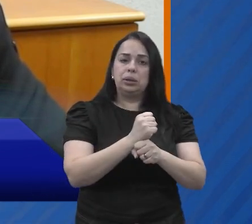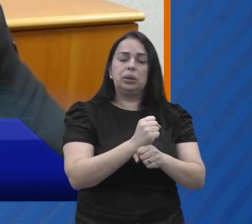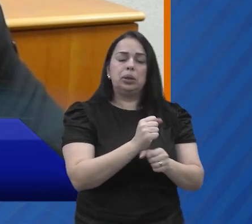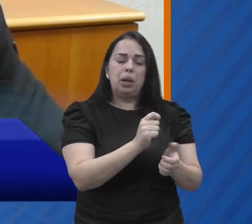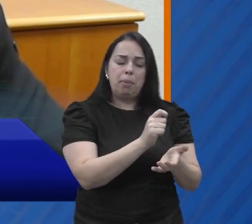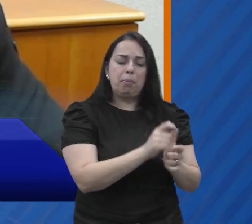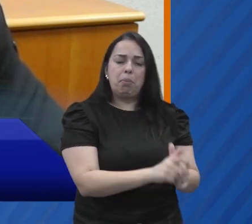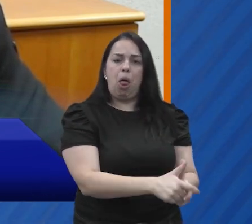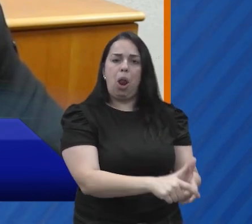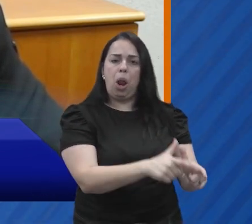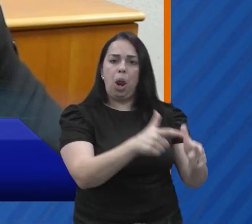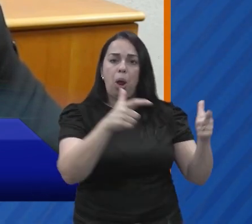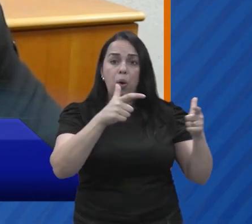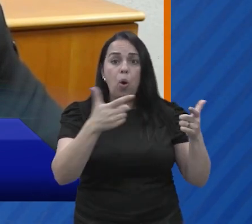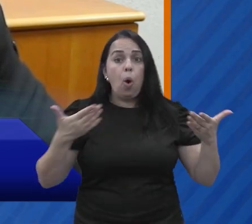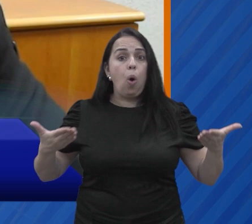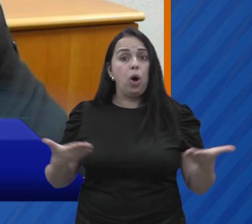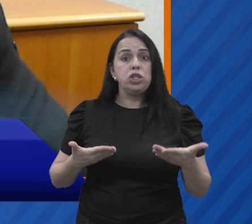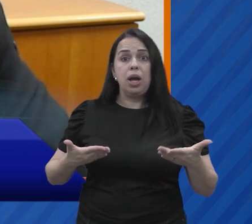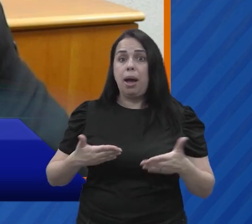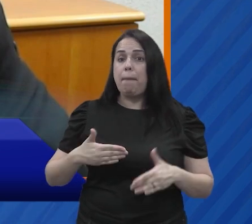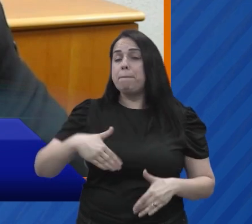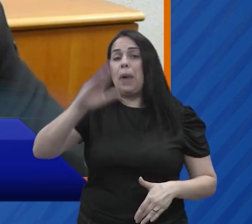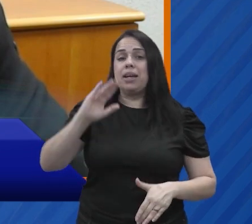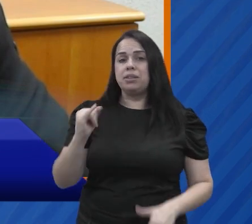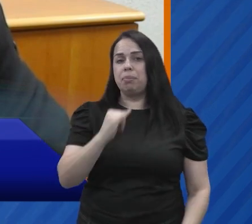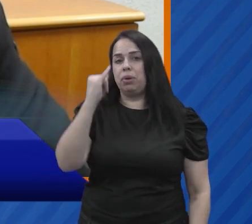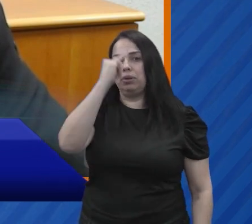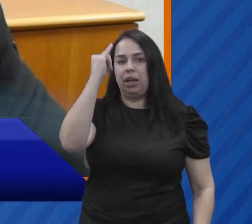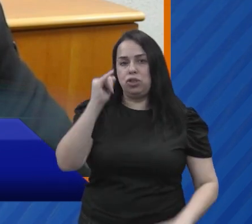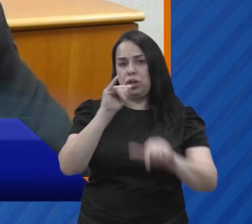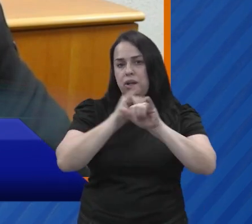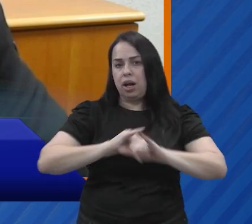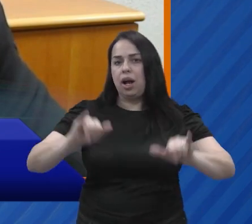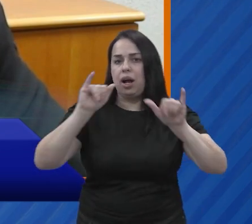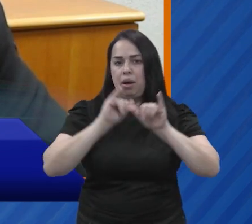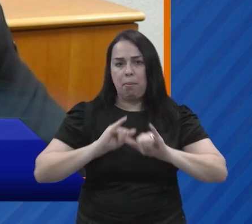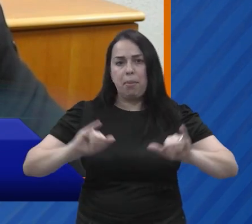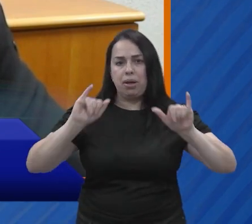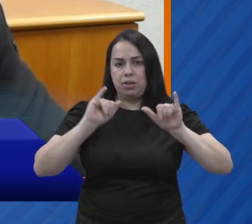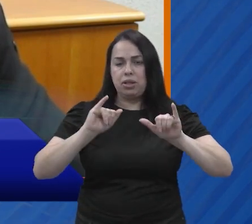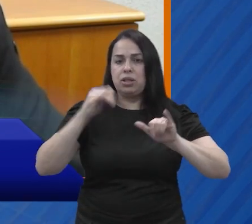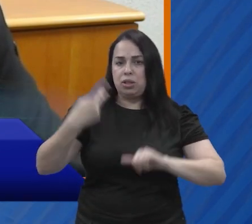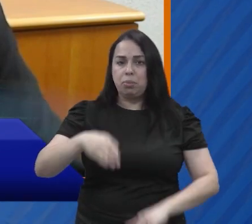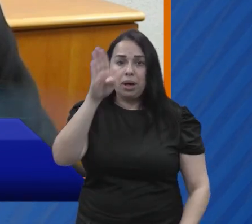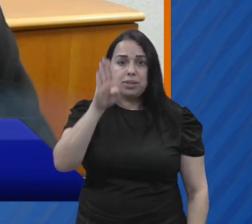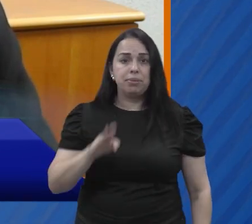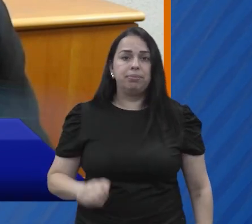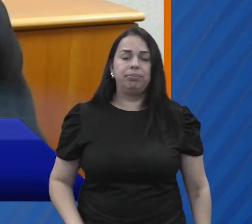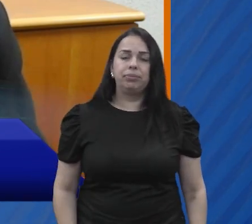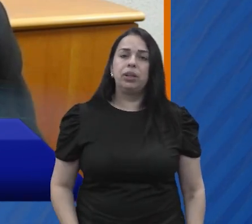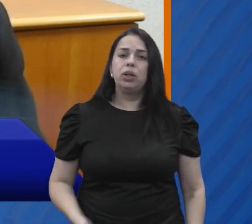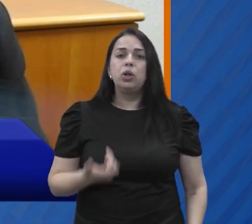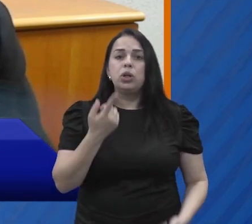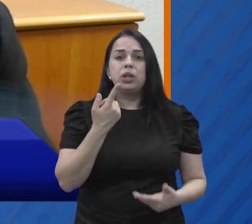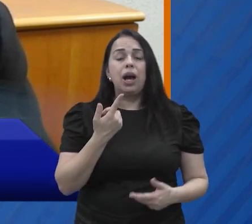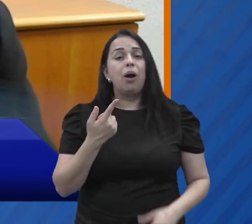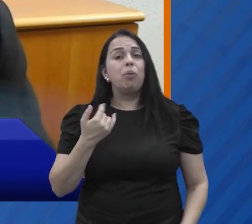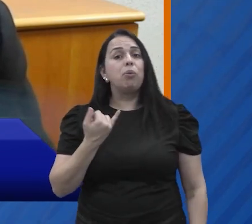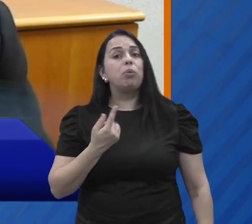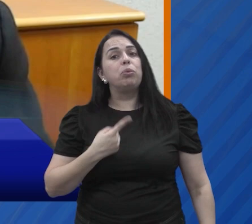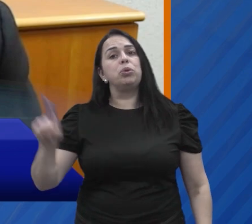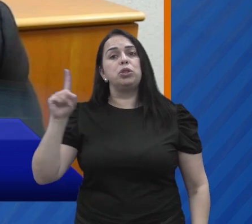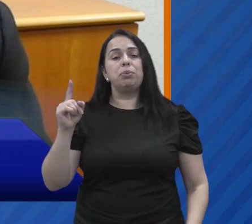escrevem para receber um brinquedo, porque todo ano mais crianças... Hoje ela é a maior